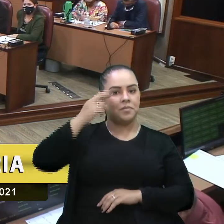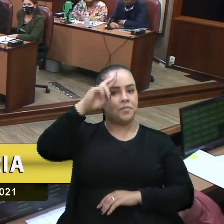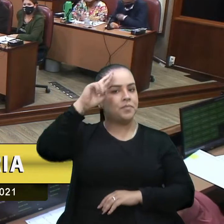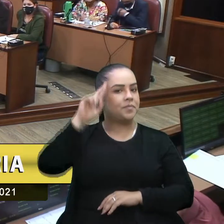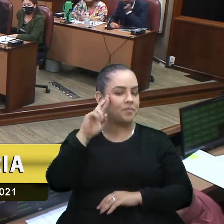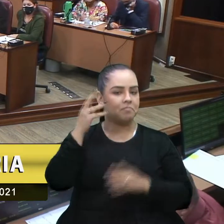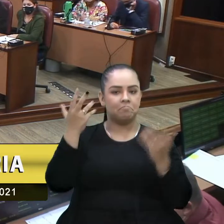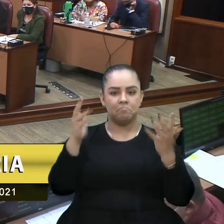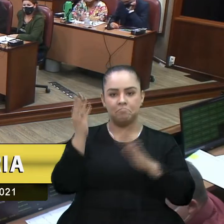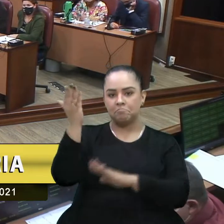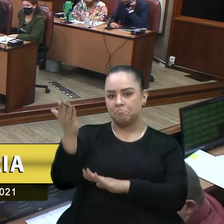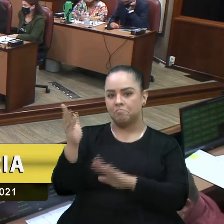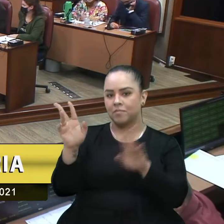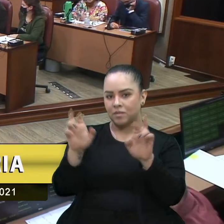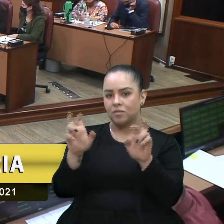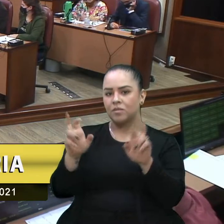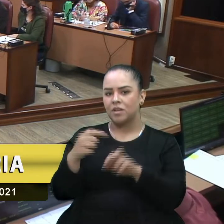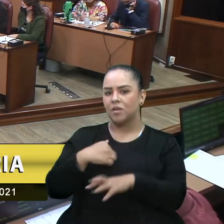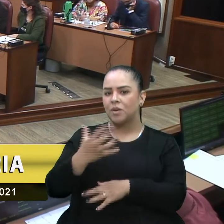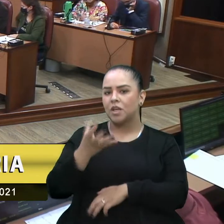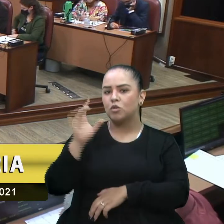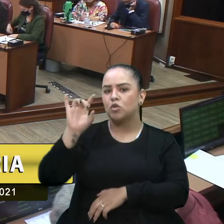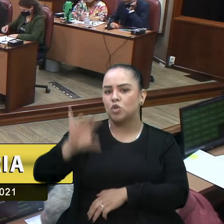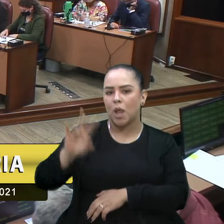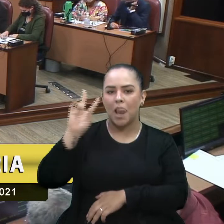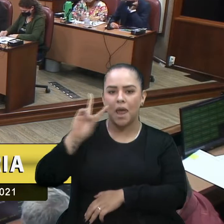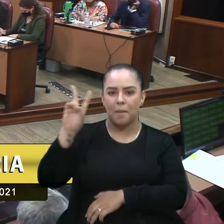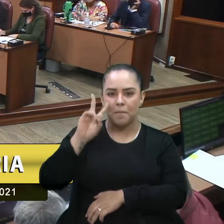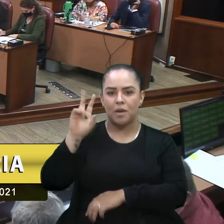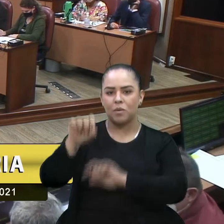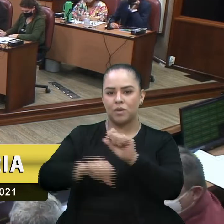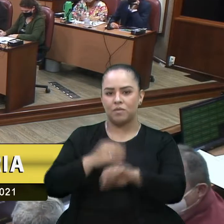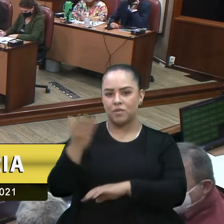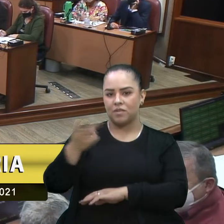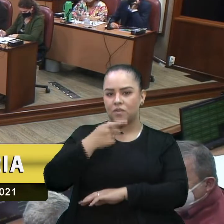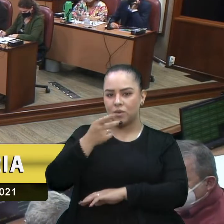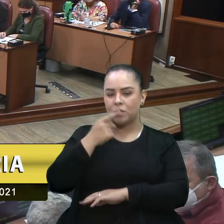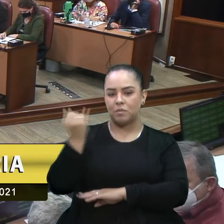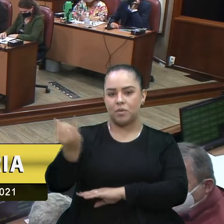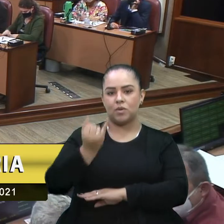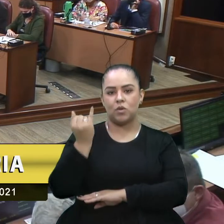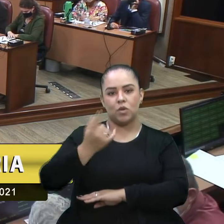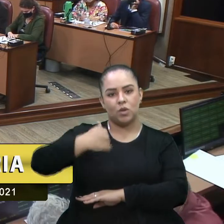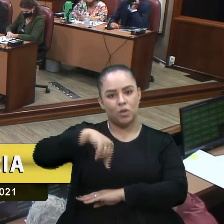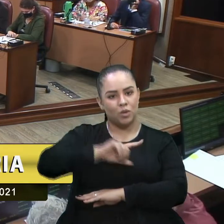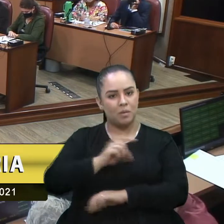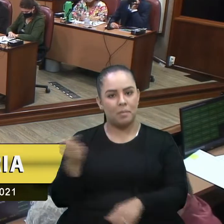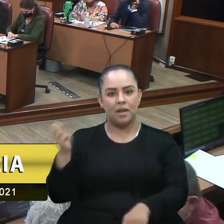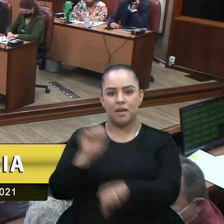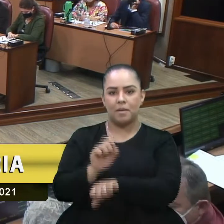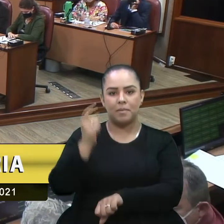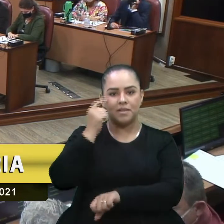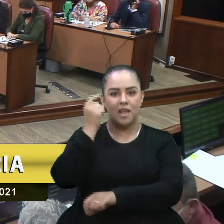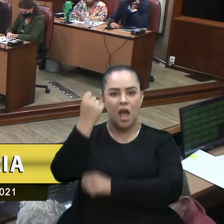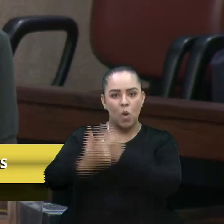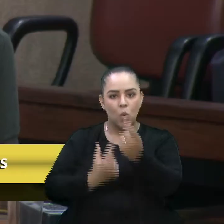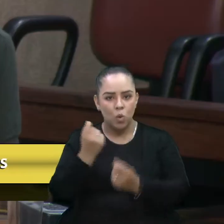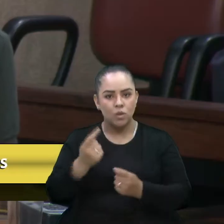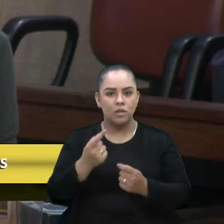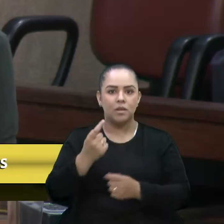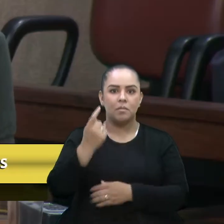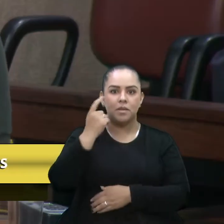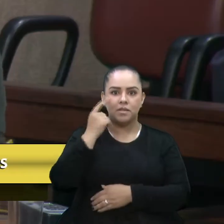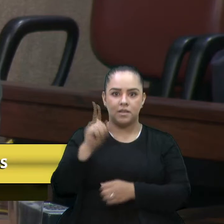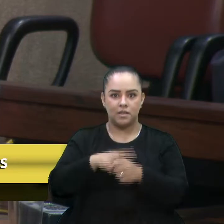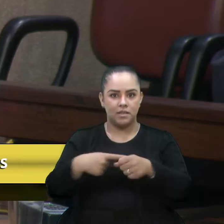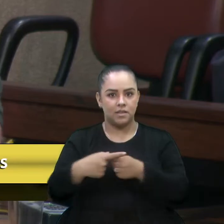pelo tema. Eu queria só lembrar, o senhor falou uma coisa muito pertinente, né, que a gente tem que parar de pensar em alguns e tem que pensar na cidade.